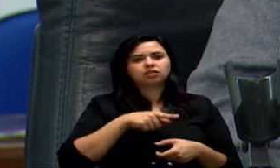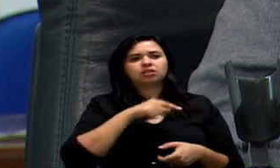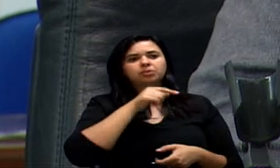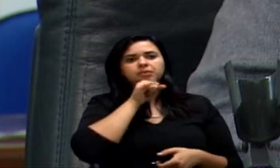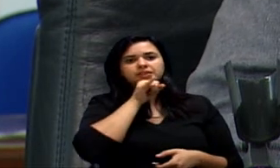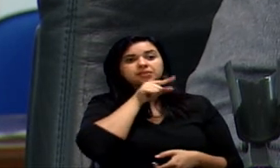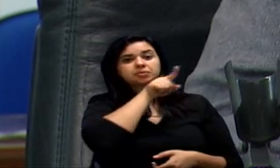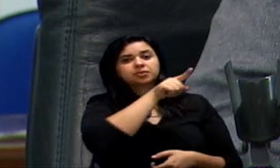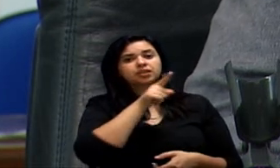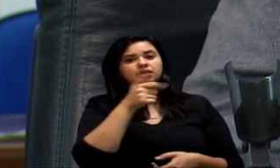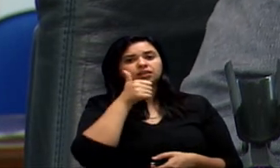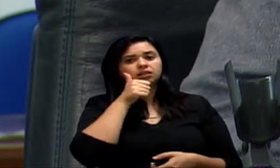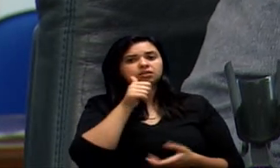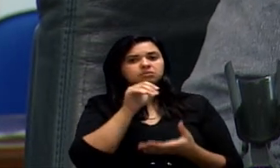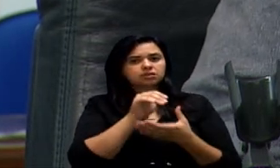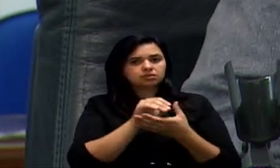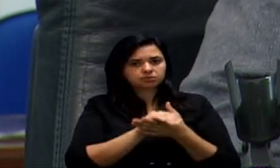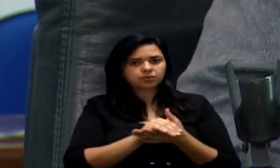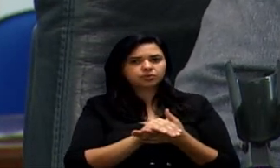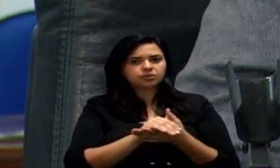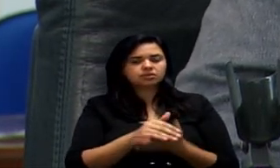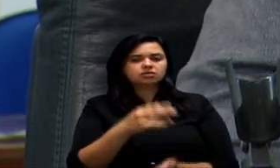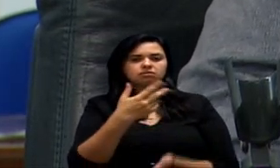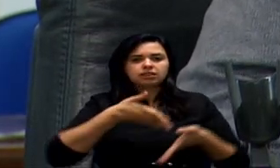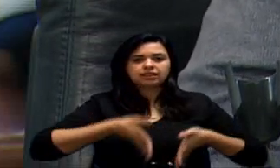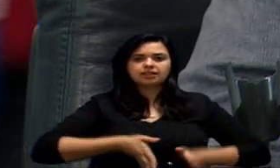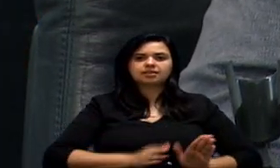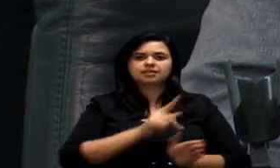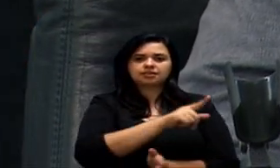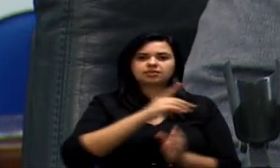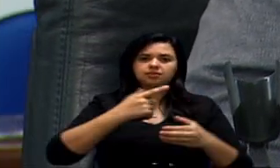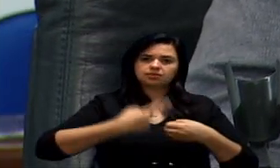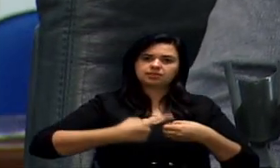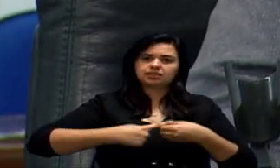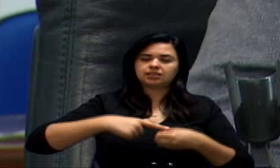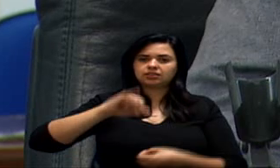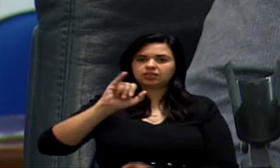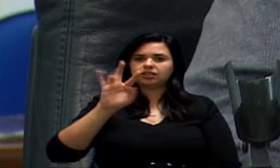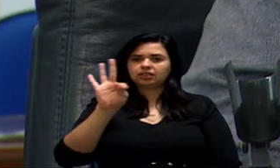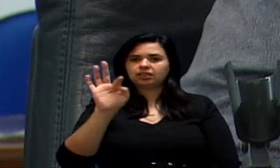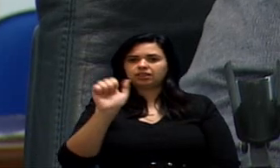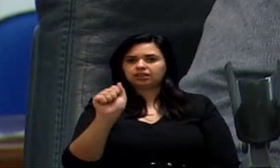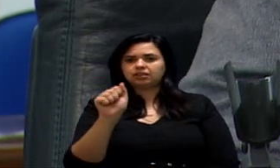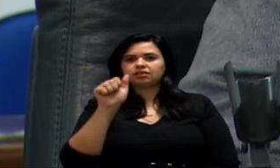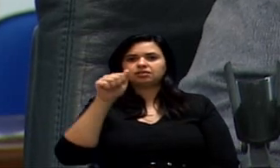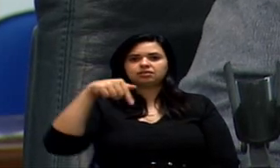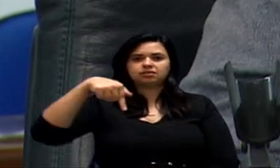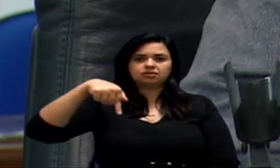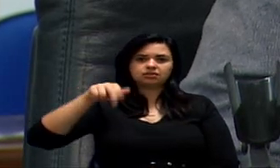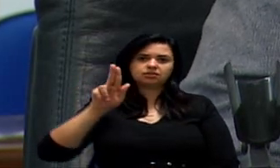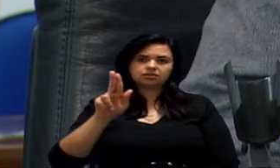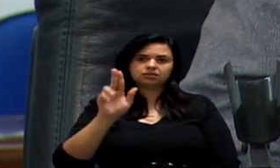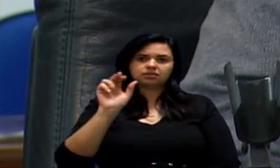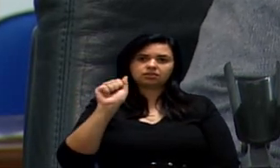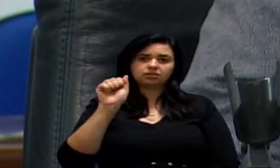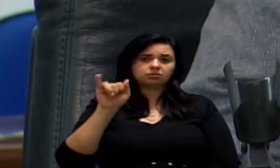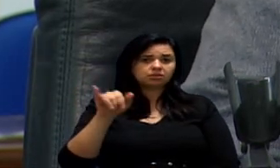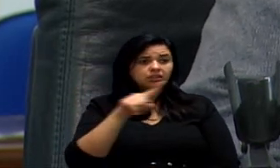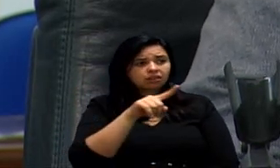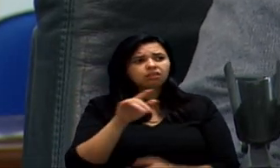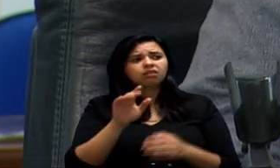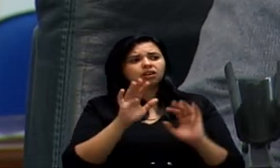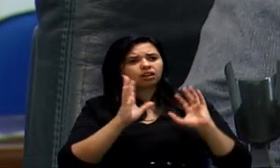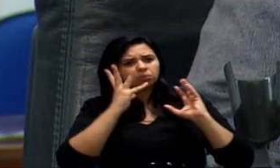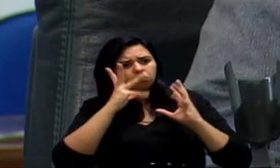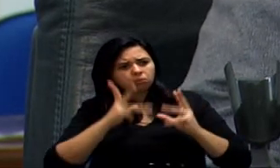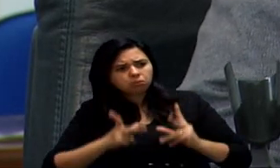eu vou lá em Itaguaí, né? E a minha sogra está enterrada lá também no cemitério de Itaguaí. Você vai, você precisa ver que capricho que é, cara, coisa